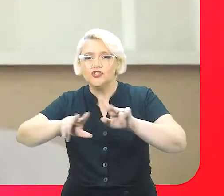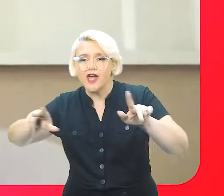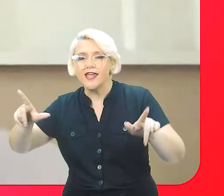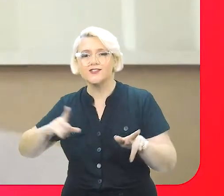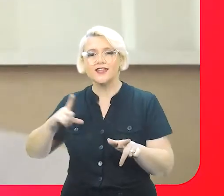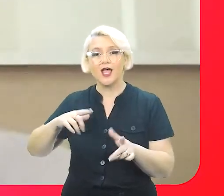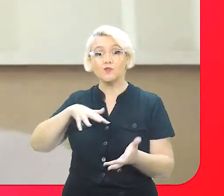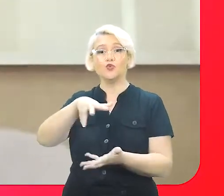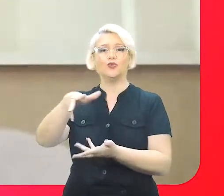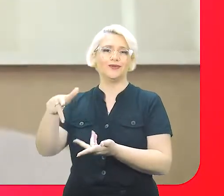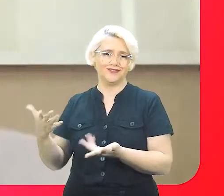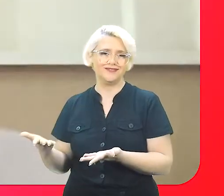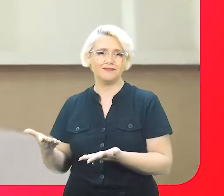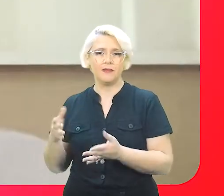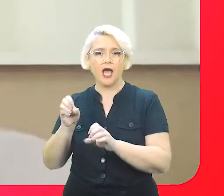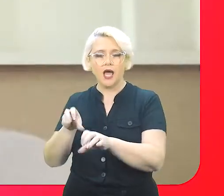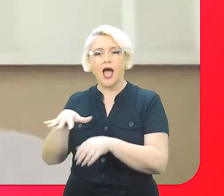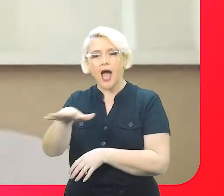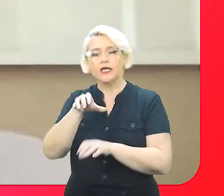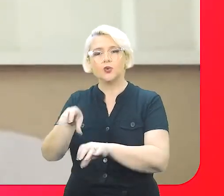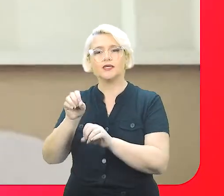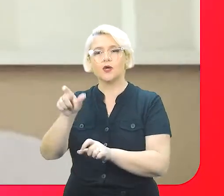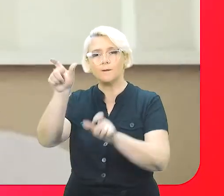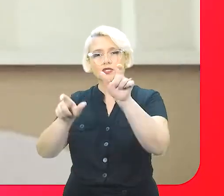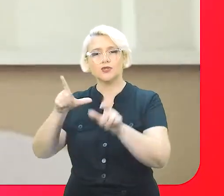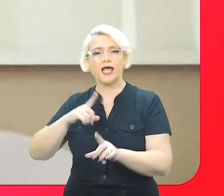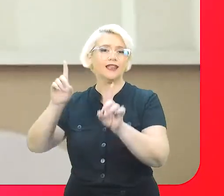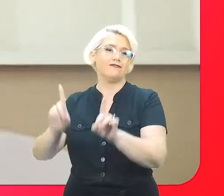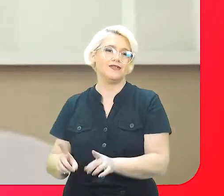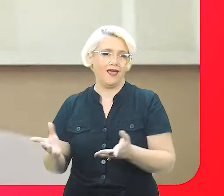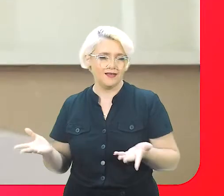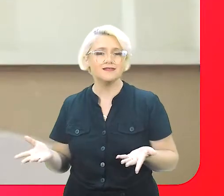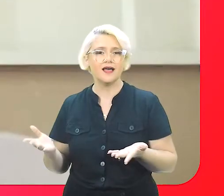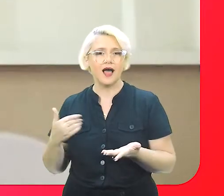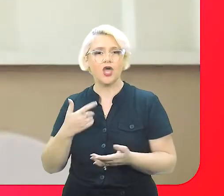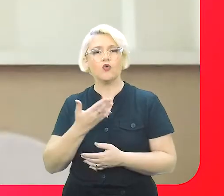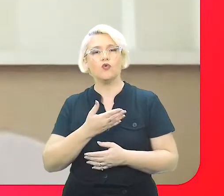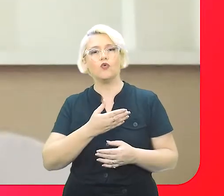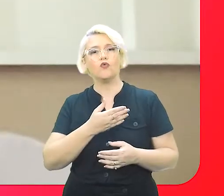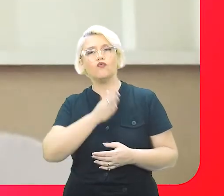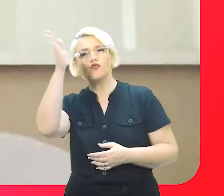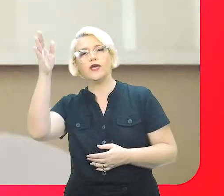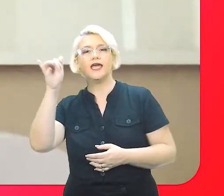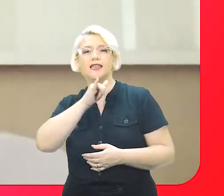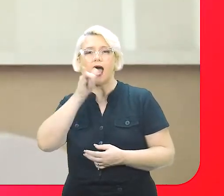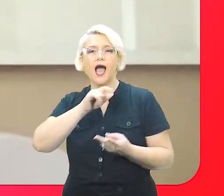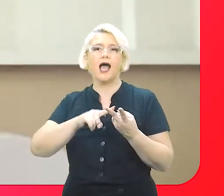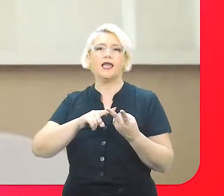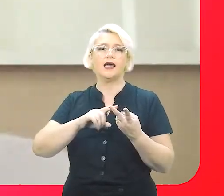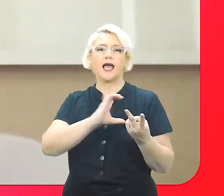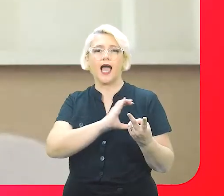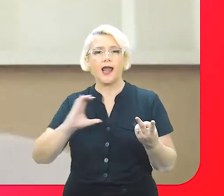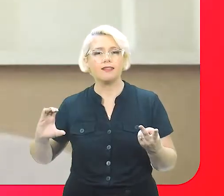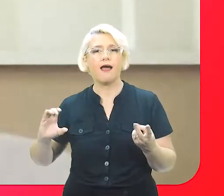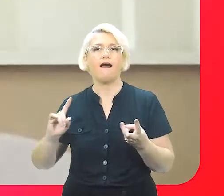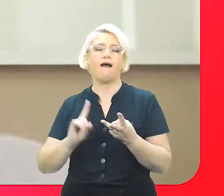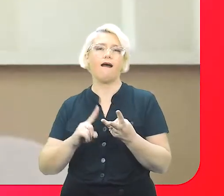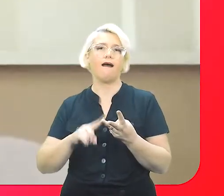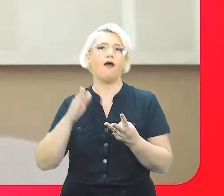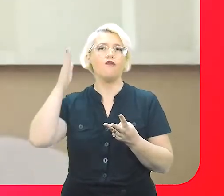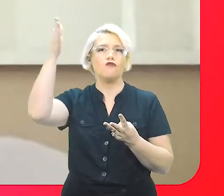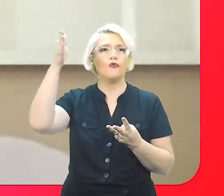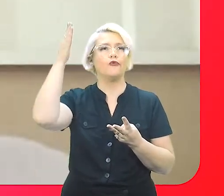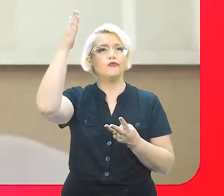que existiam no mundo para a educação de pessoas com deficiência. Eu fui para a Itália, depois eu fui para o Canadá, eu